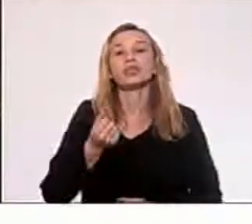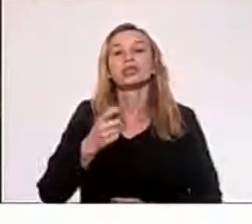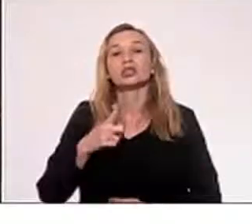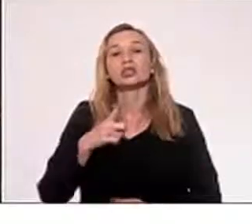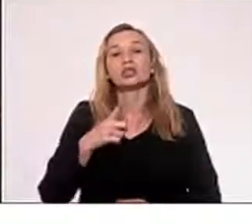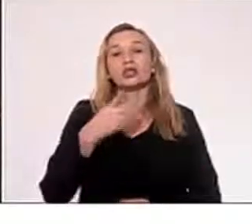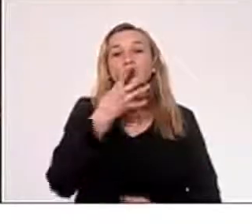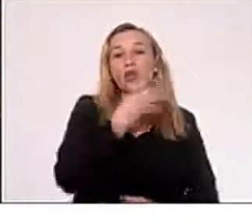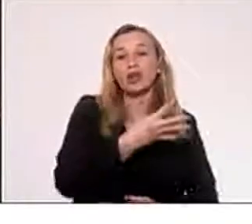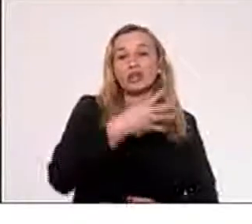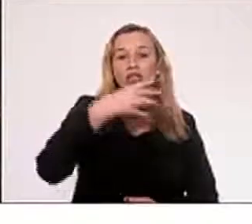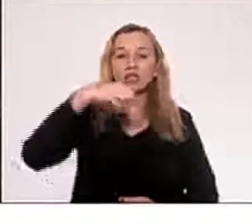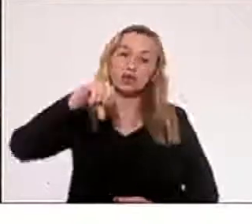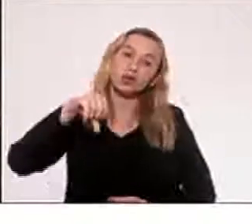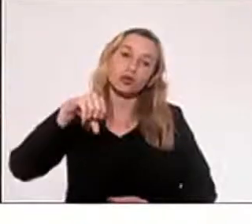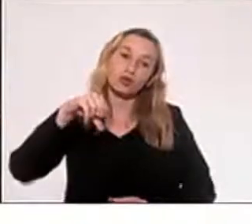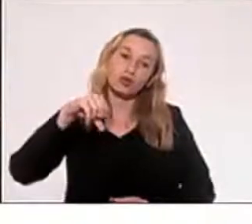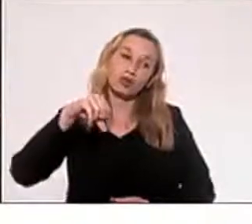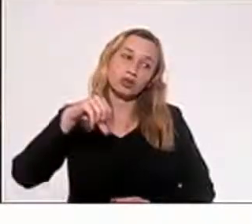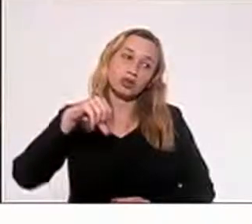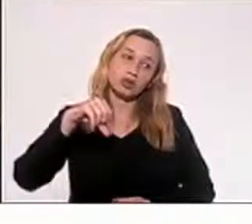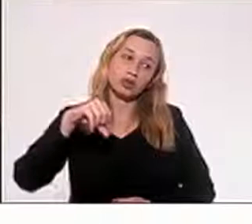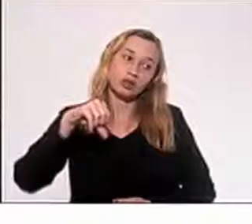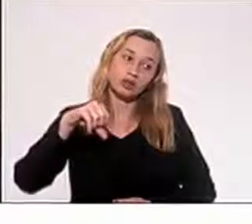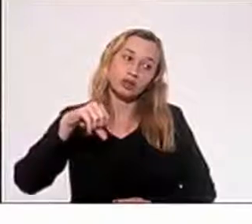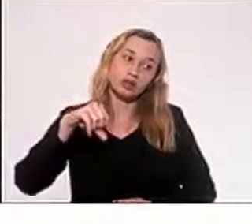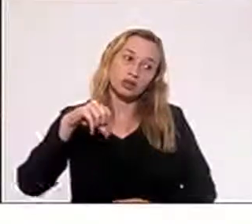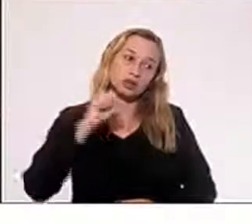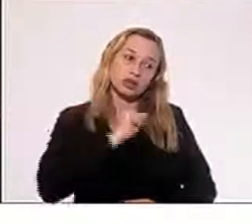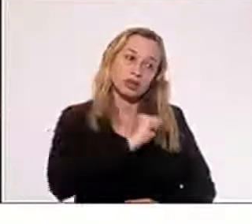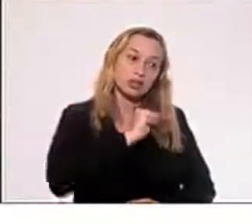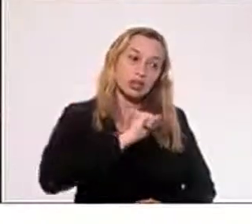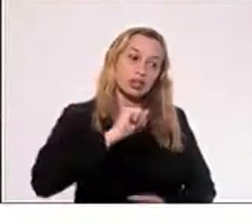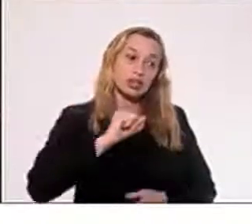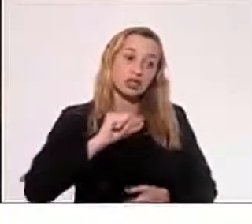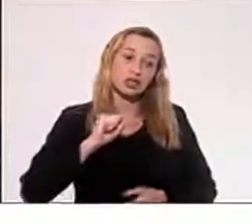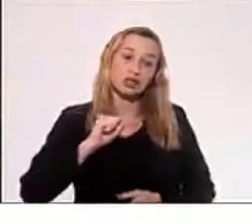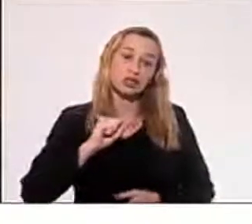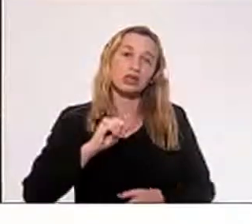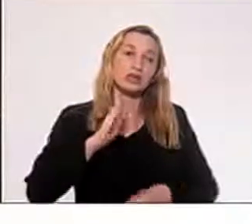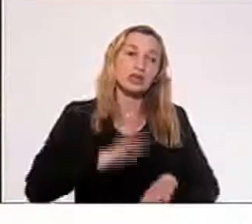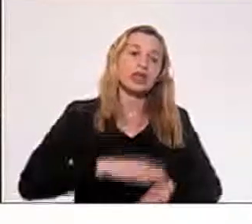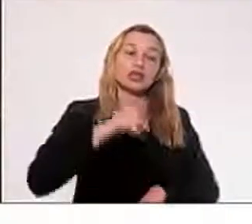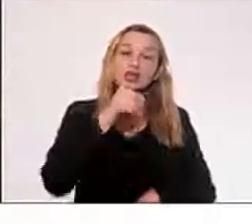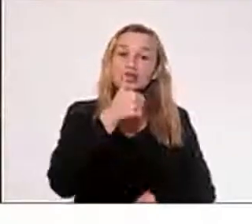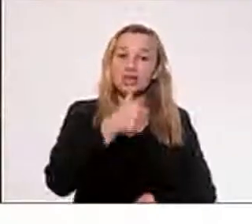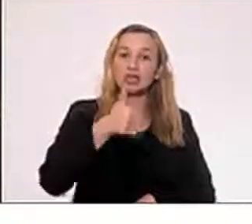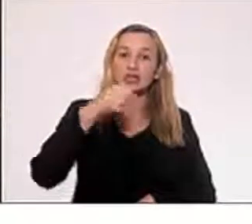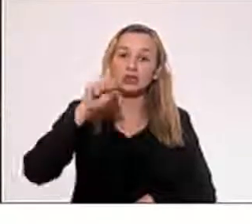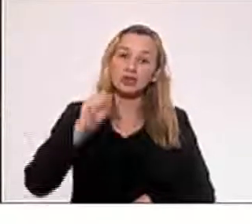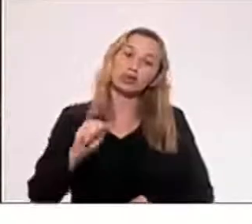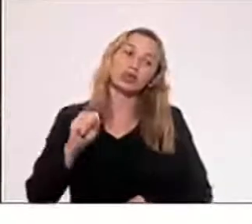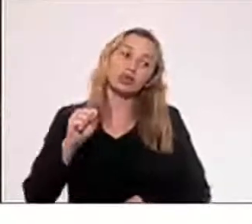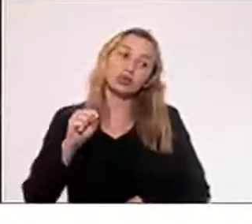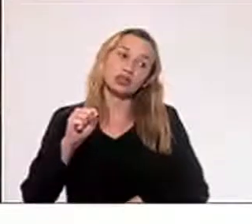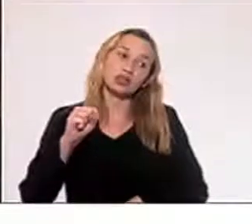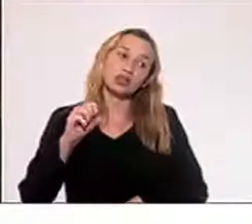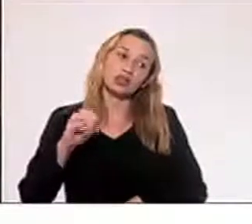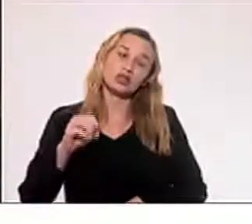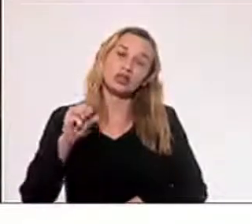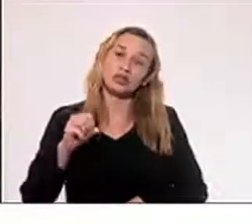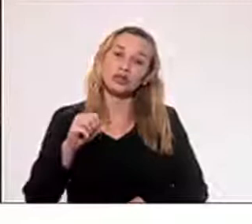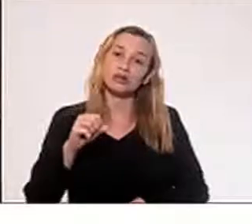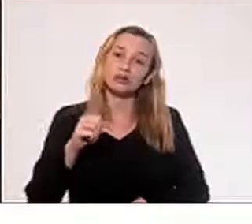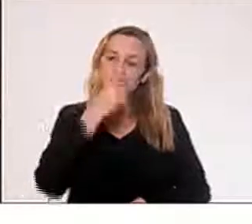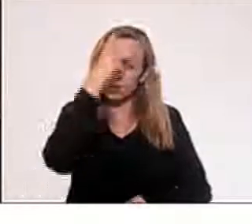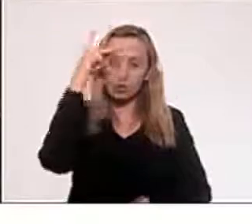49 casos e mais de 180 vítimas fatais. E isso, senhora presidente, é